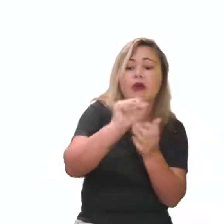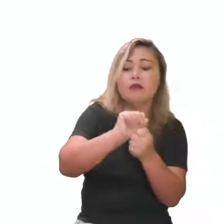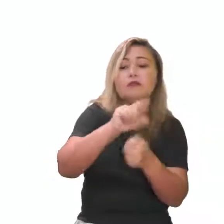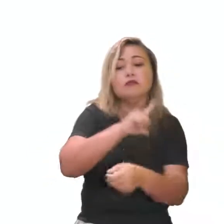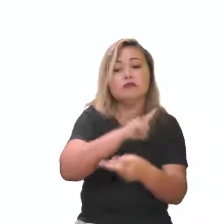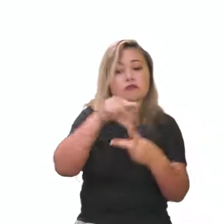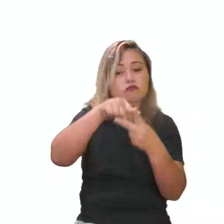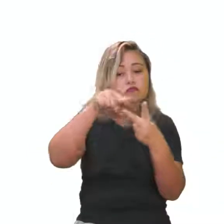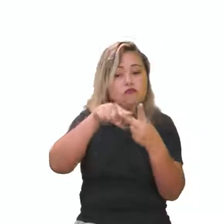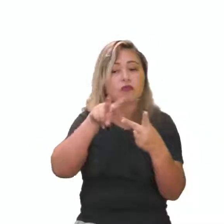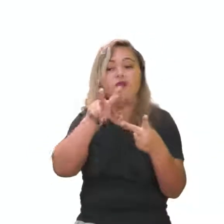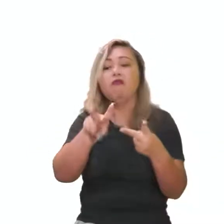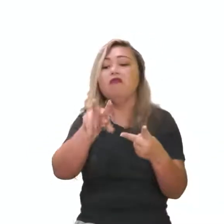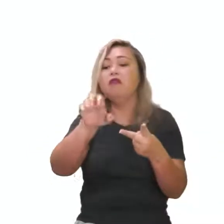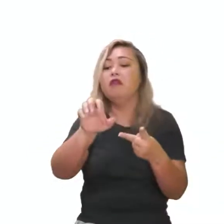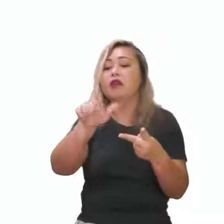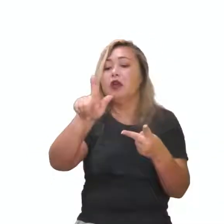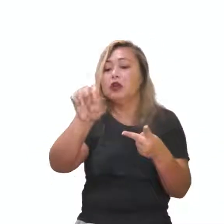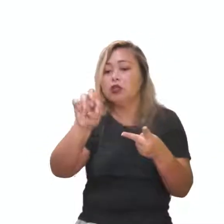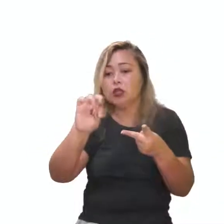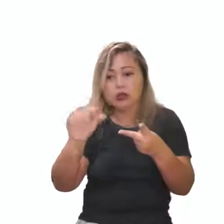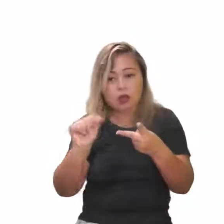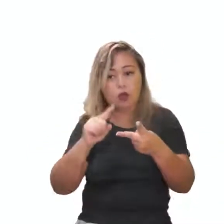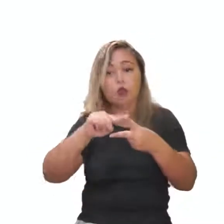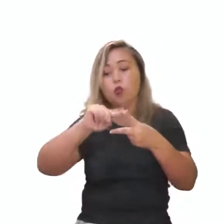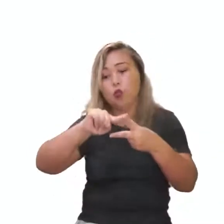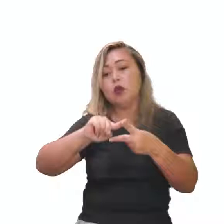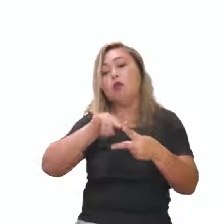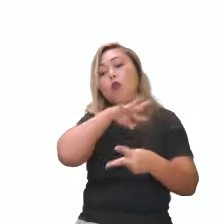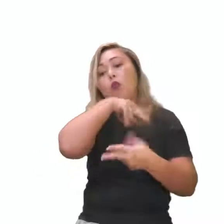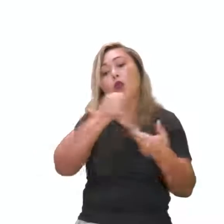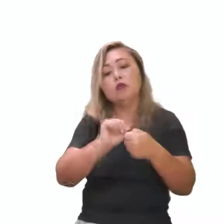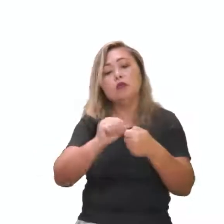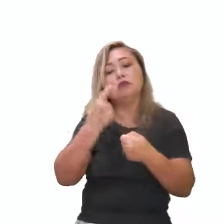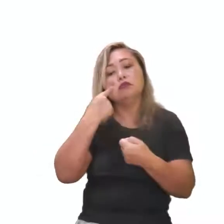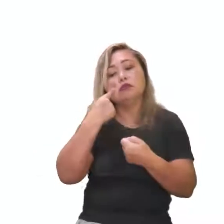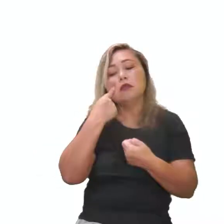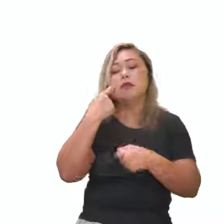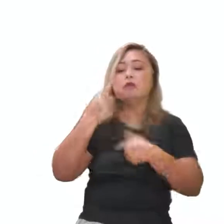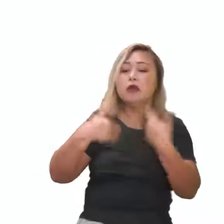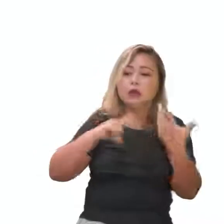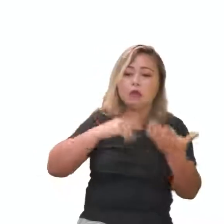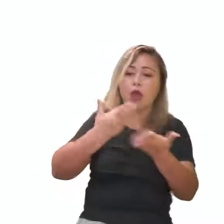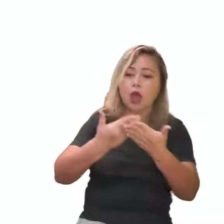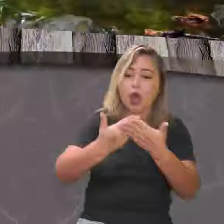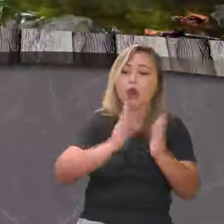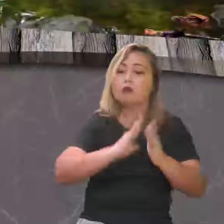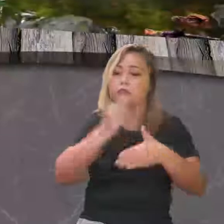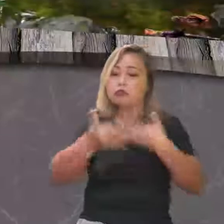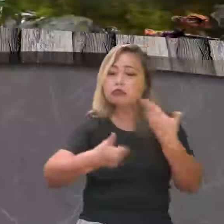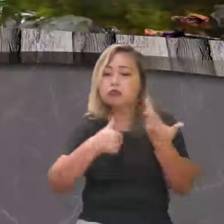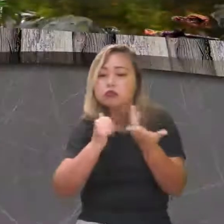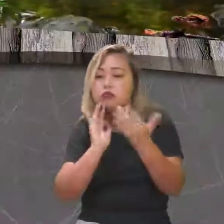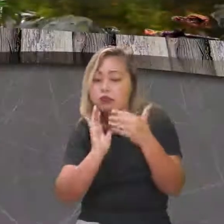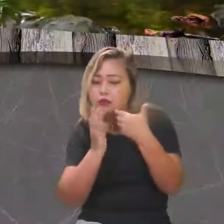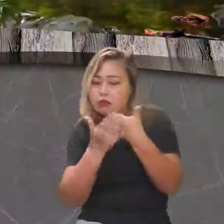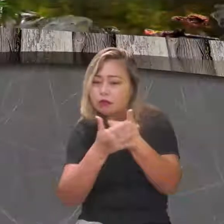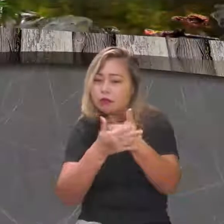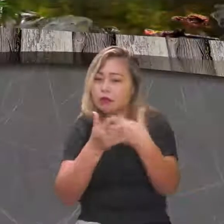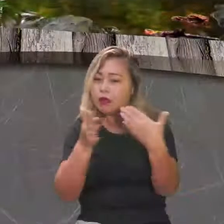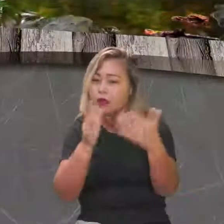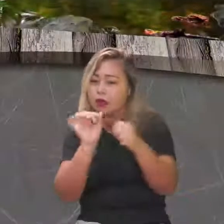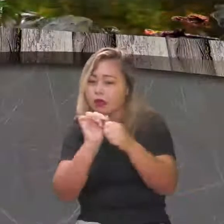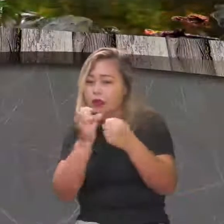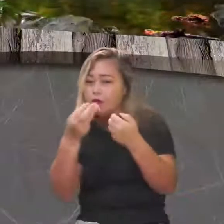um animal nesse ambiente. Esse animal, a gente vai ter uma aula só sobre processos de camuflagens,